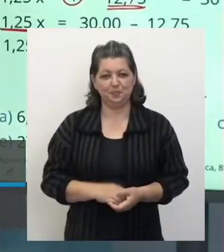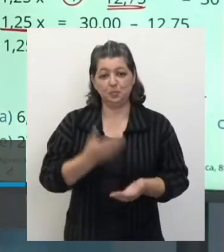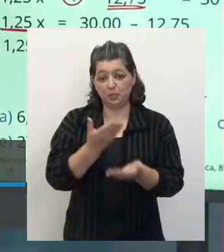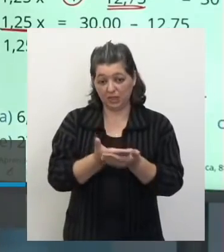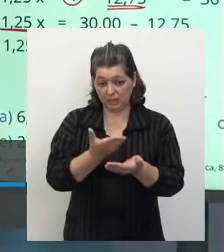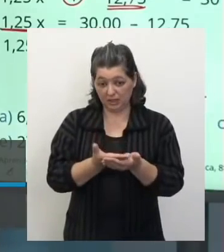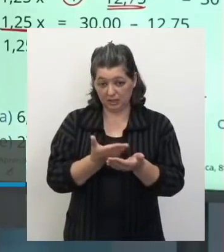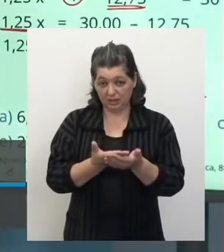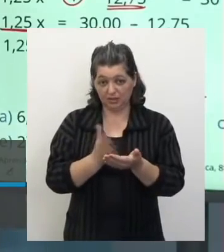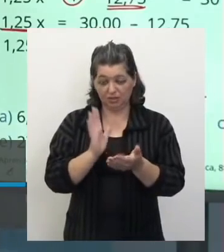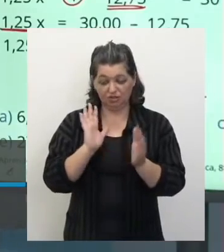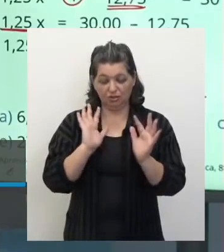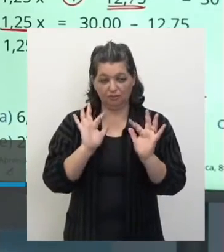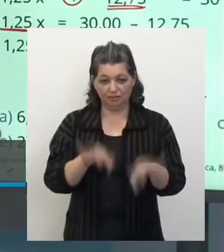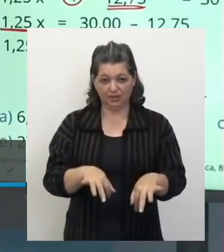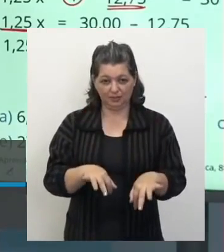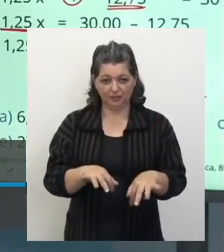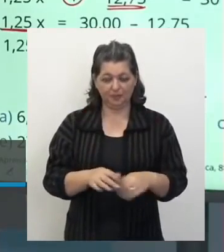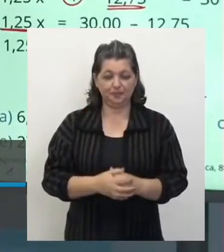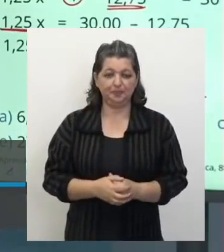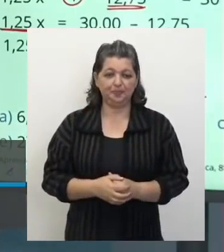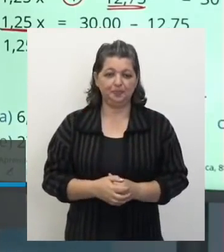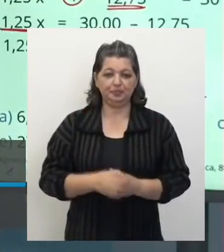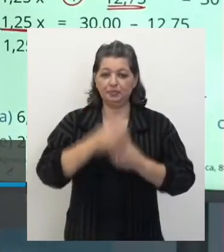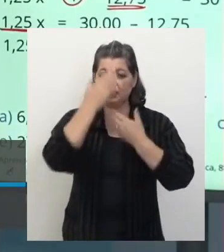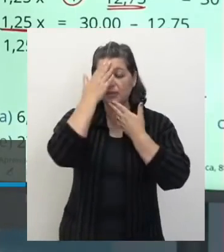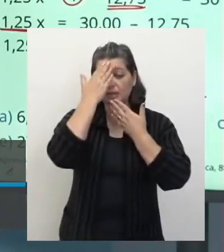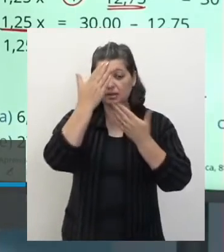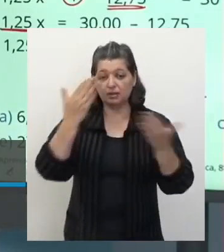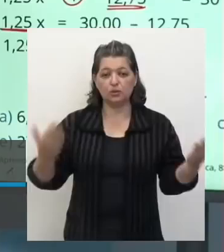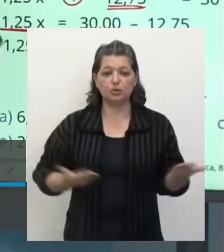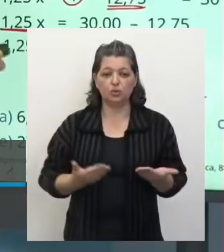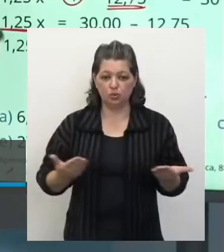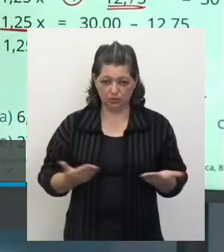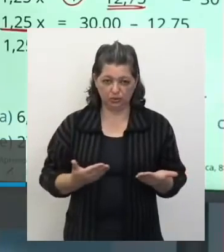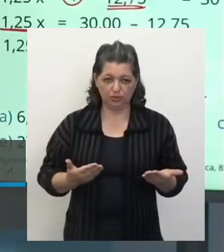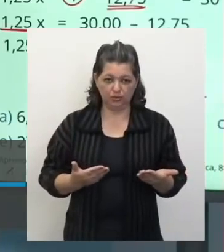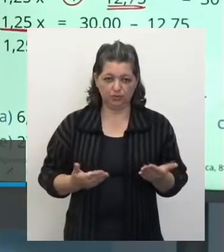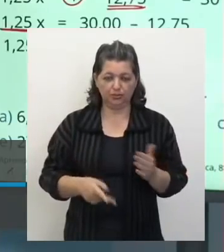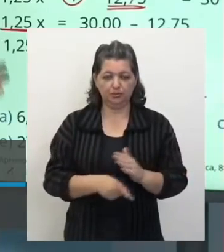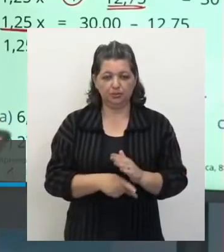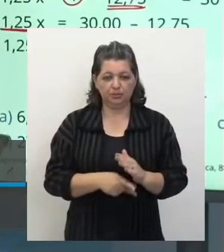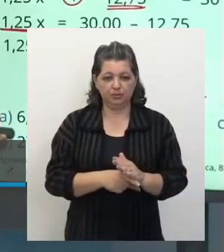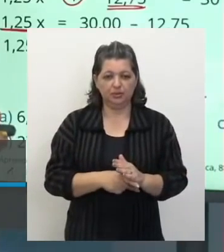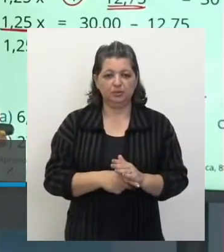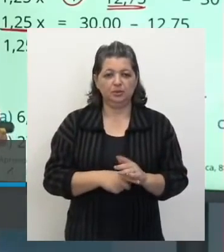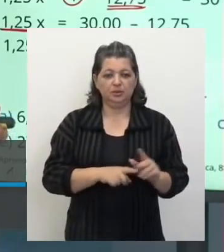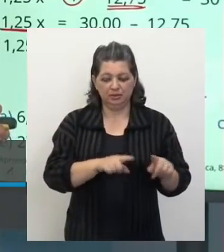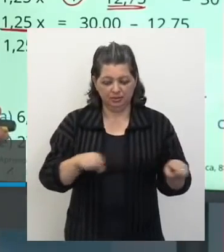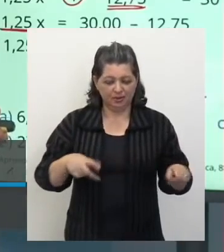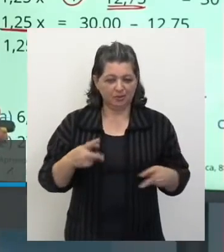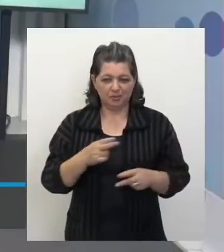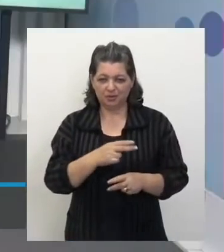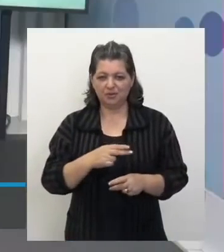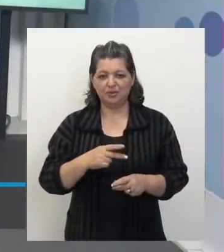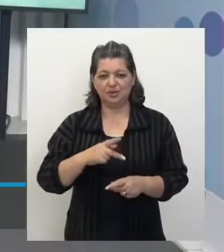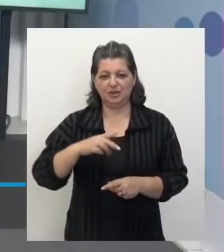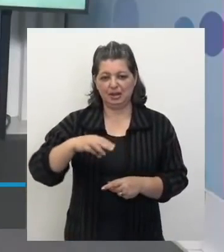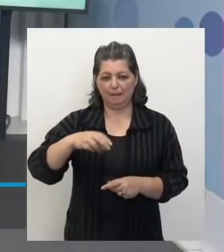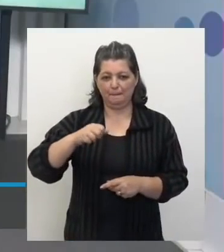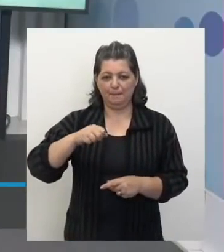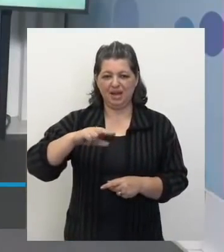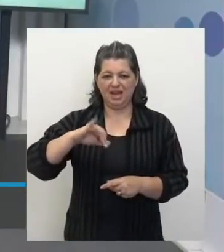135 bolos, tá? E a gente chegou à conclusão, né, matemática, resolvendo a equação, que ela precisa vender, no mínimo,